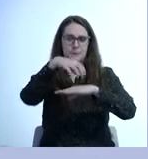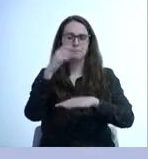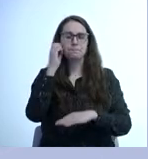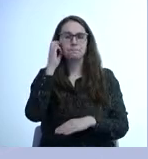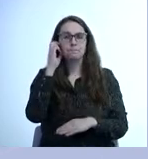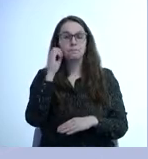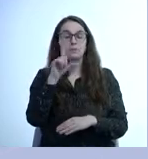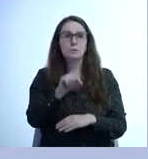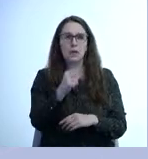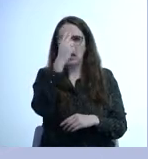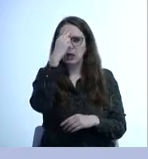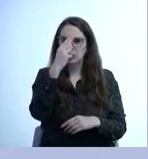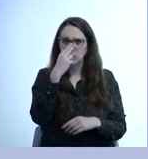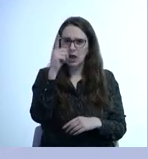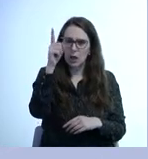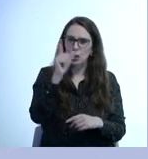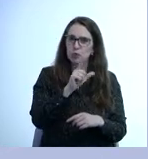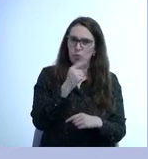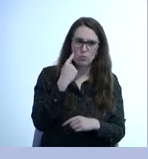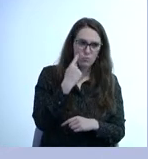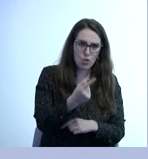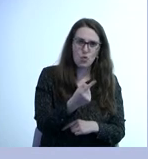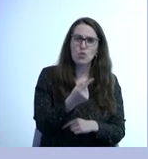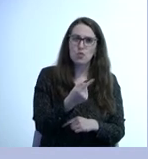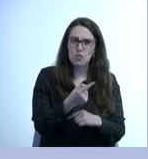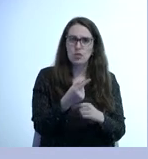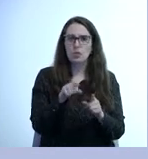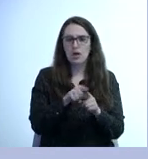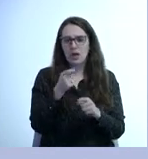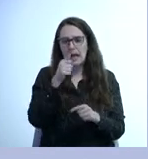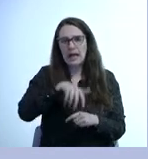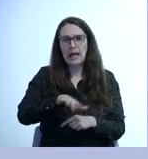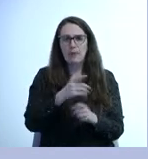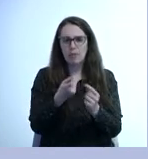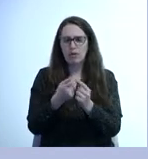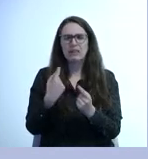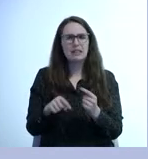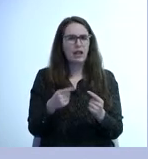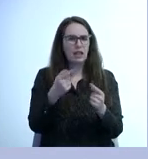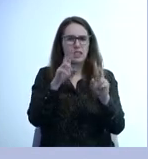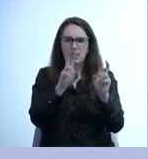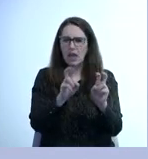no Castelo de São Jorge, na interpretação do campo arqueológico. Bom, mas são uma série de